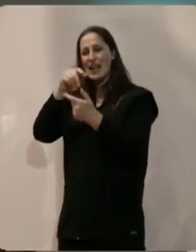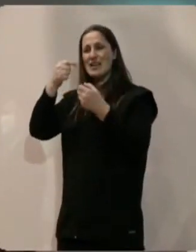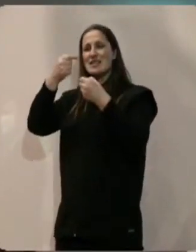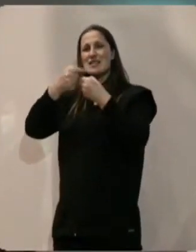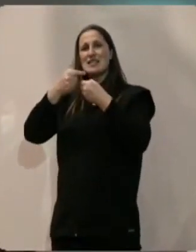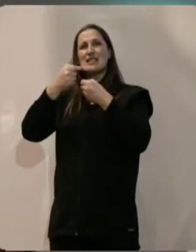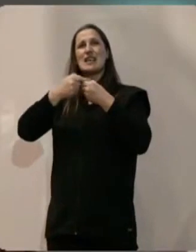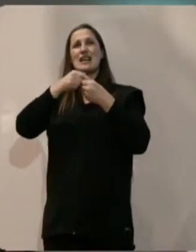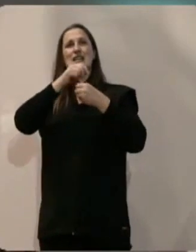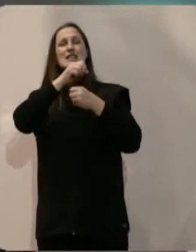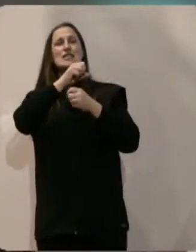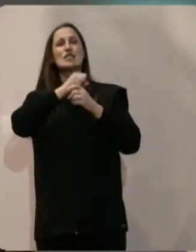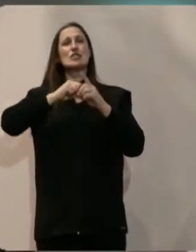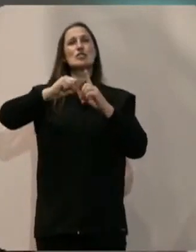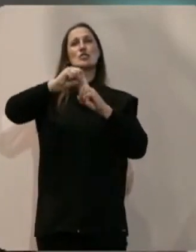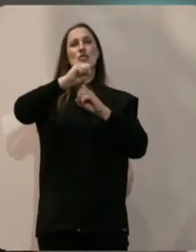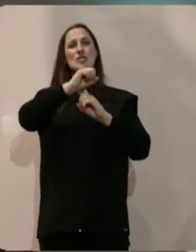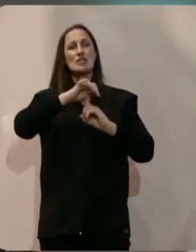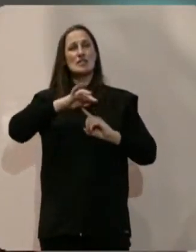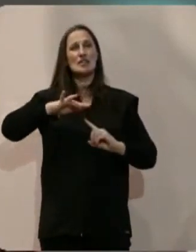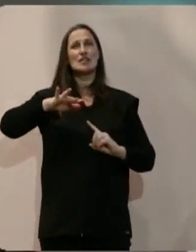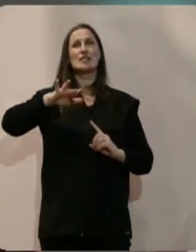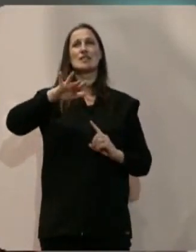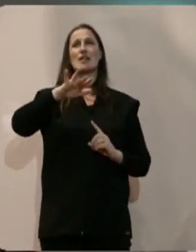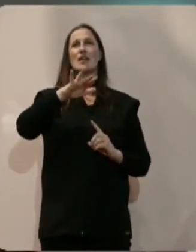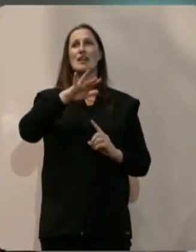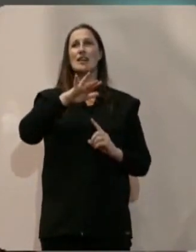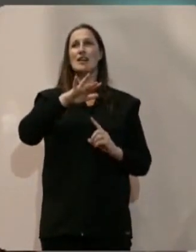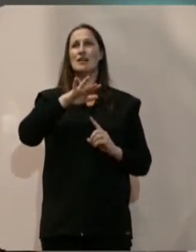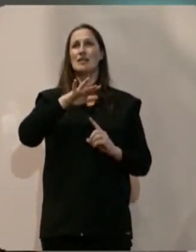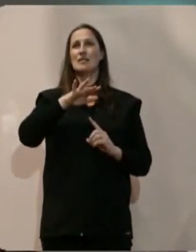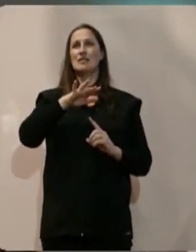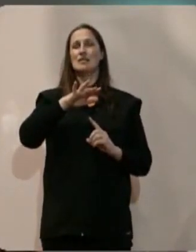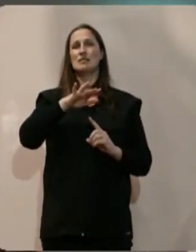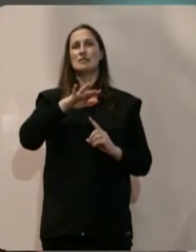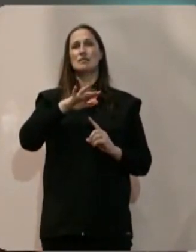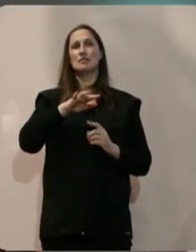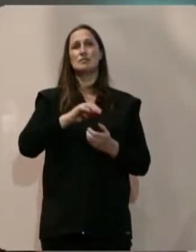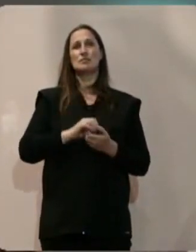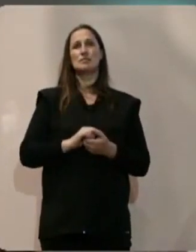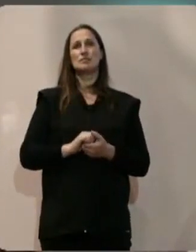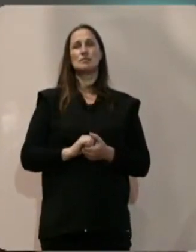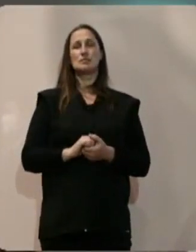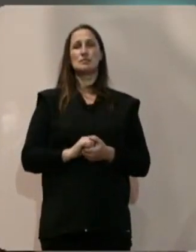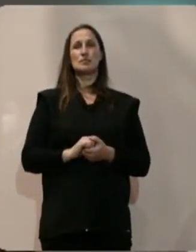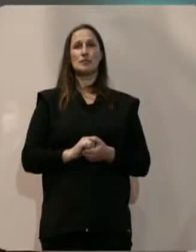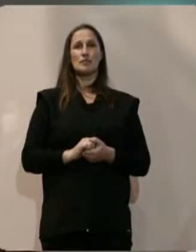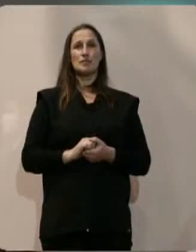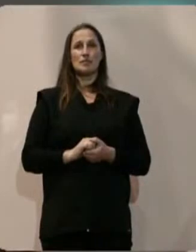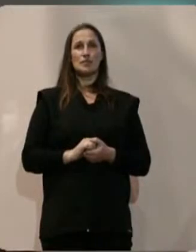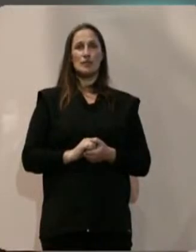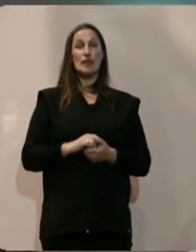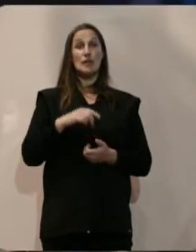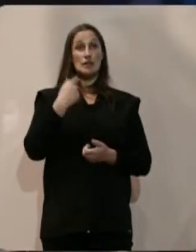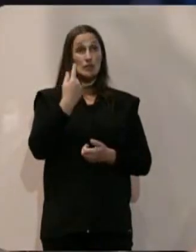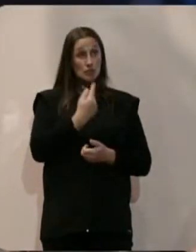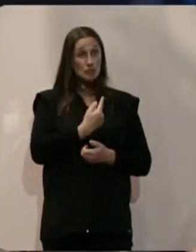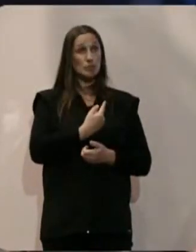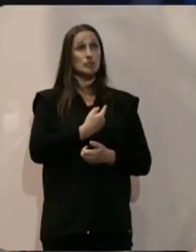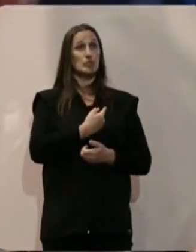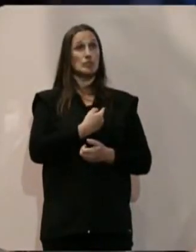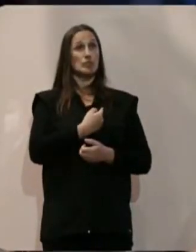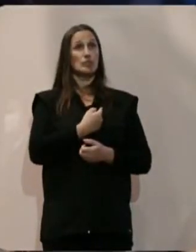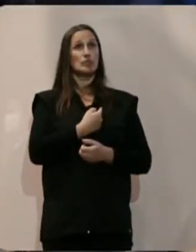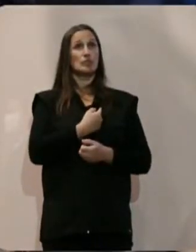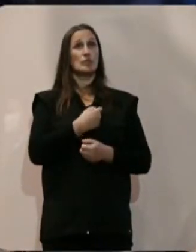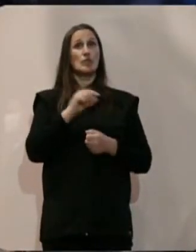da sociedade também diante do Senhor, e ser instrumento de graça. E enquanto a gente estiver fazendo isso,